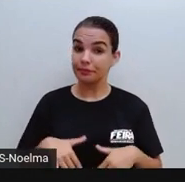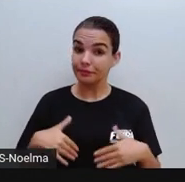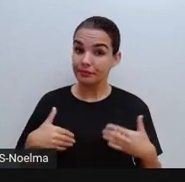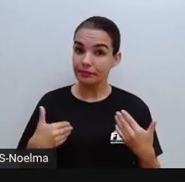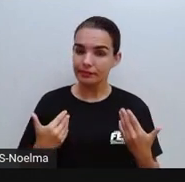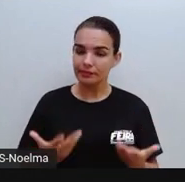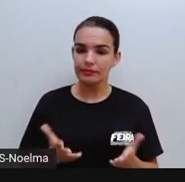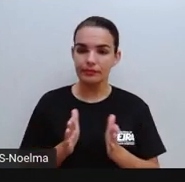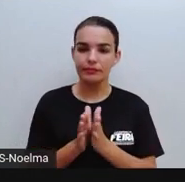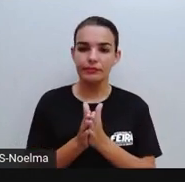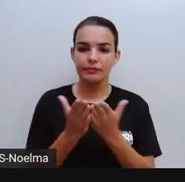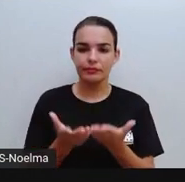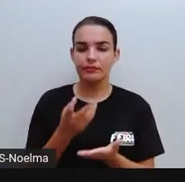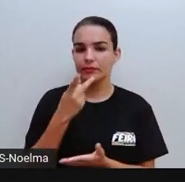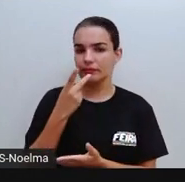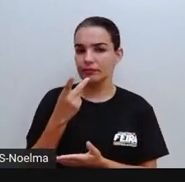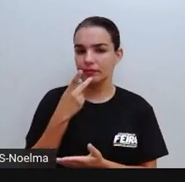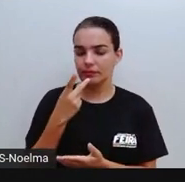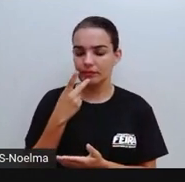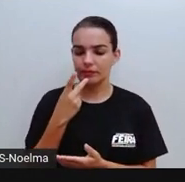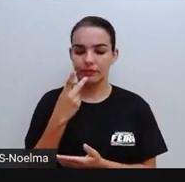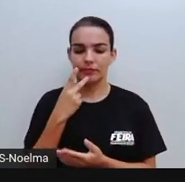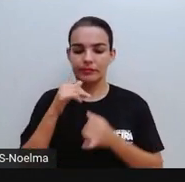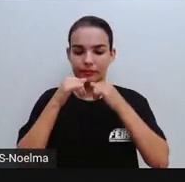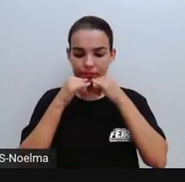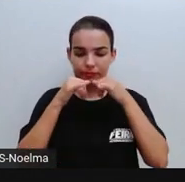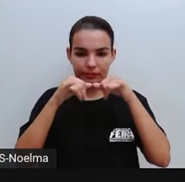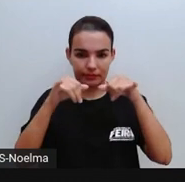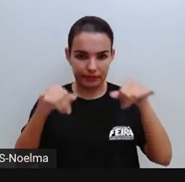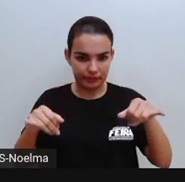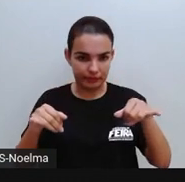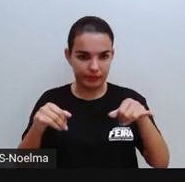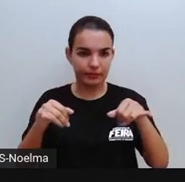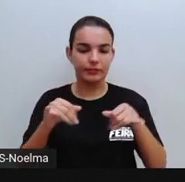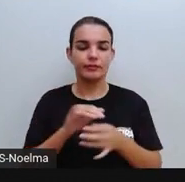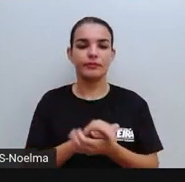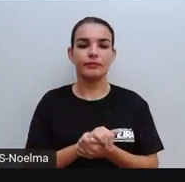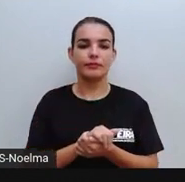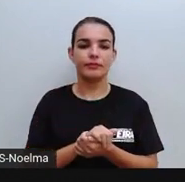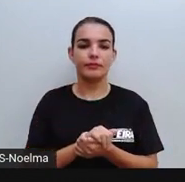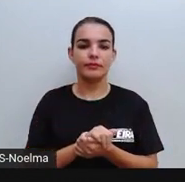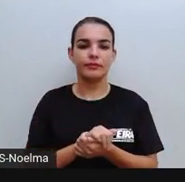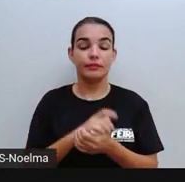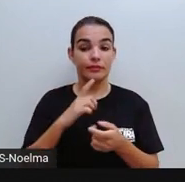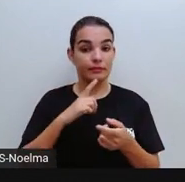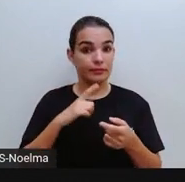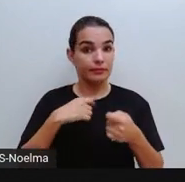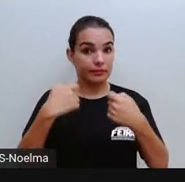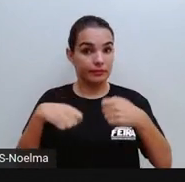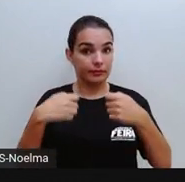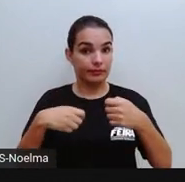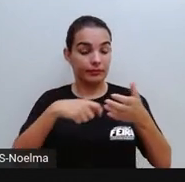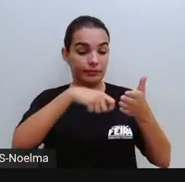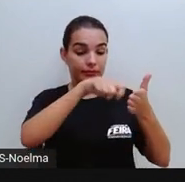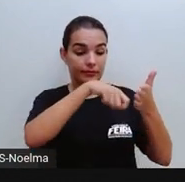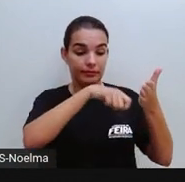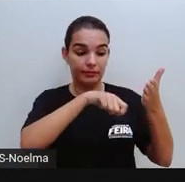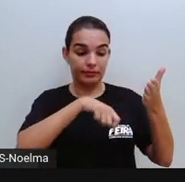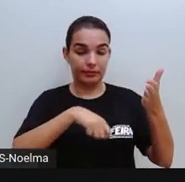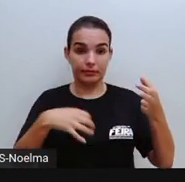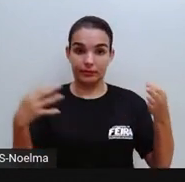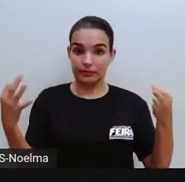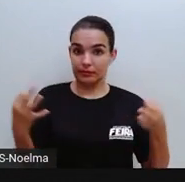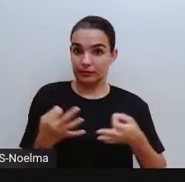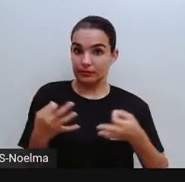quando a gente fala aí de notícia é ela precisa ser formal né